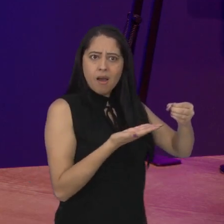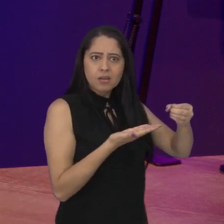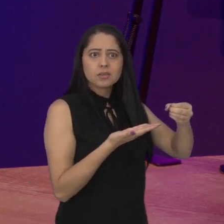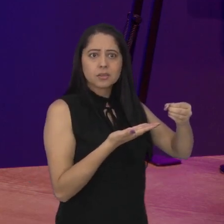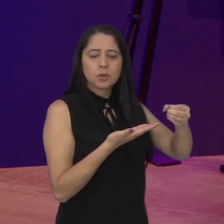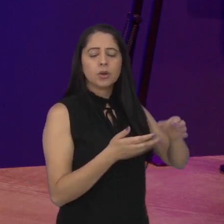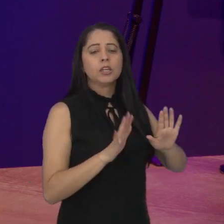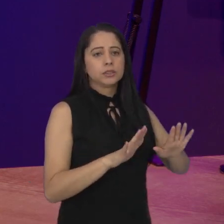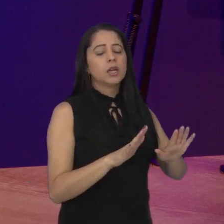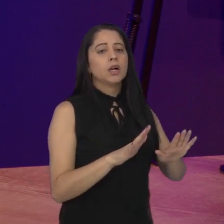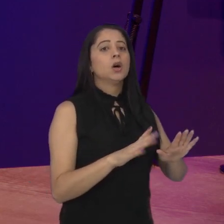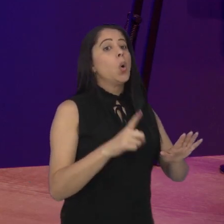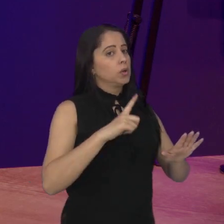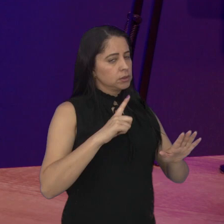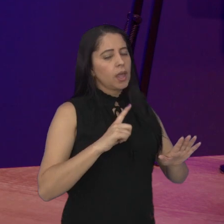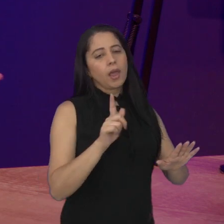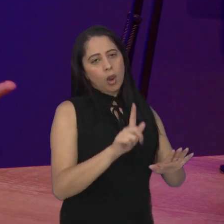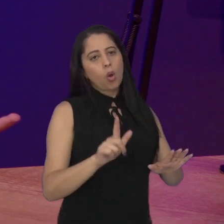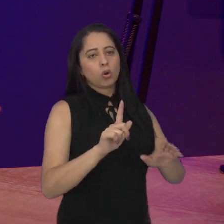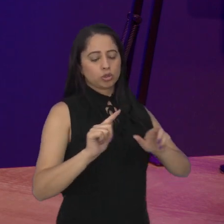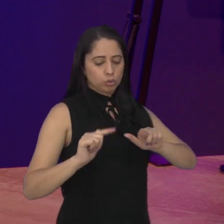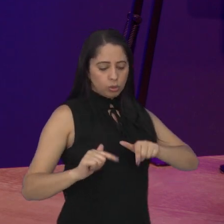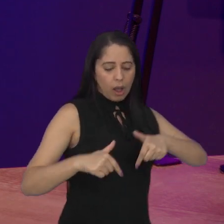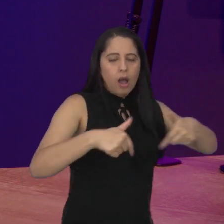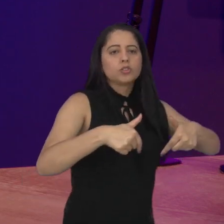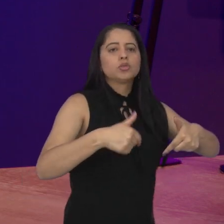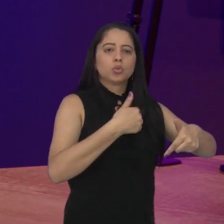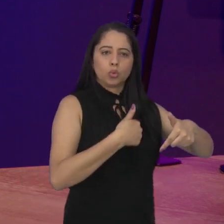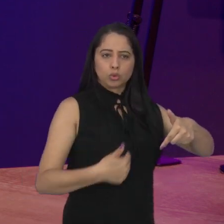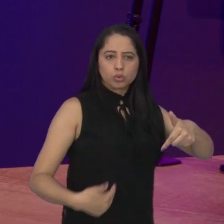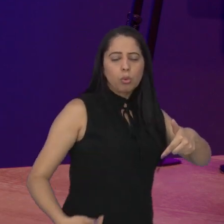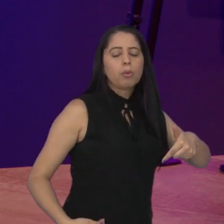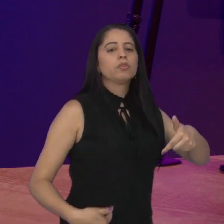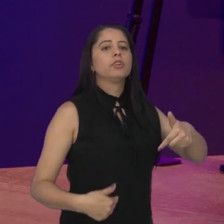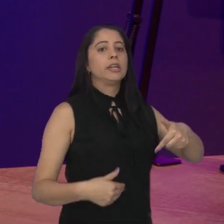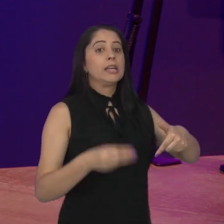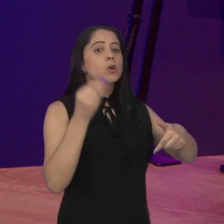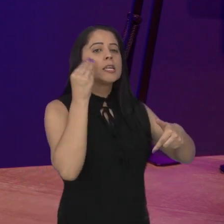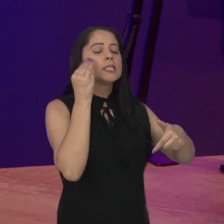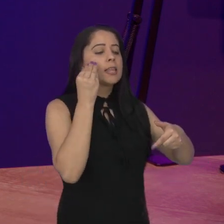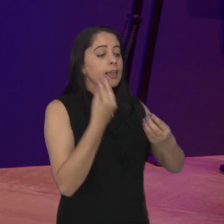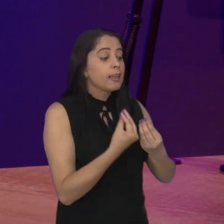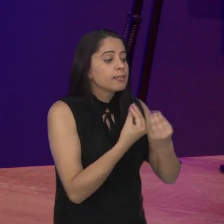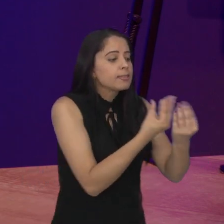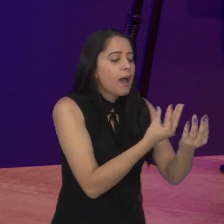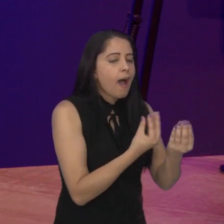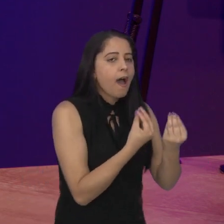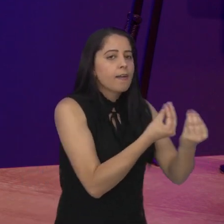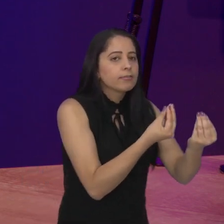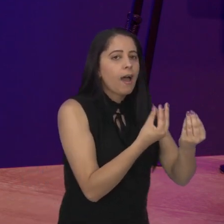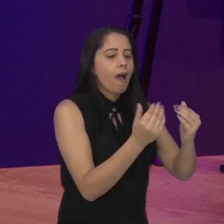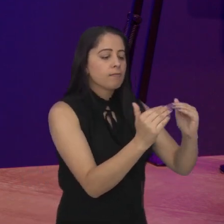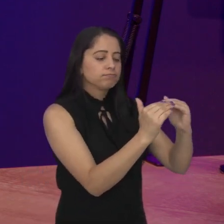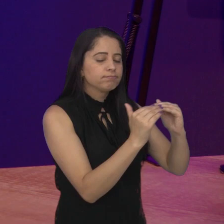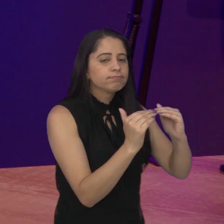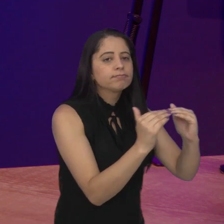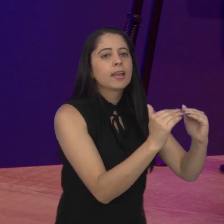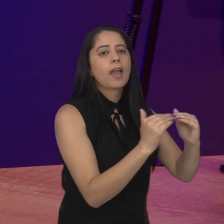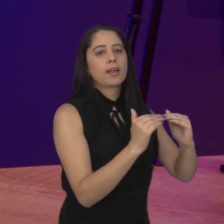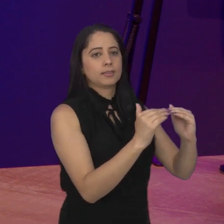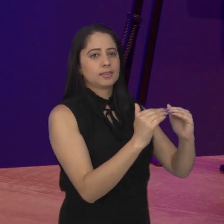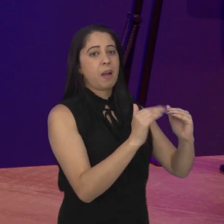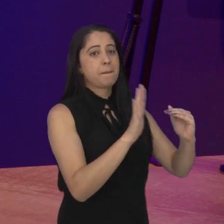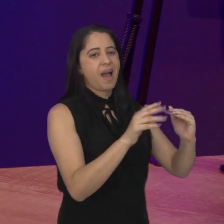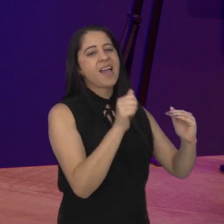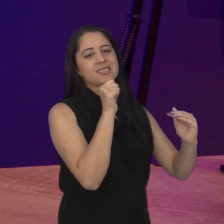sabe que existem algumas políticas públicas, né, que tentam trazer mais igualdade,